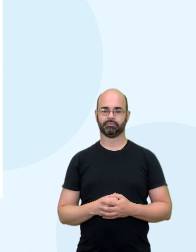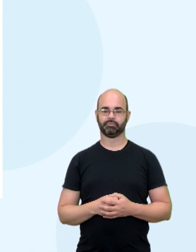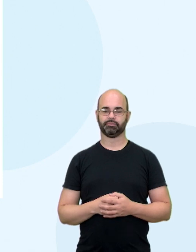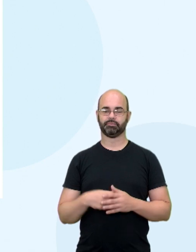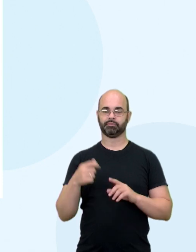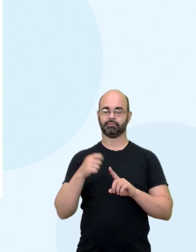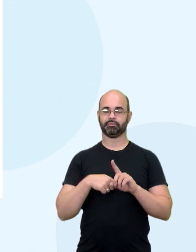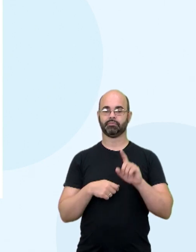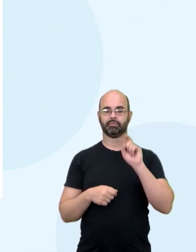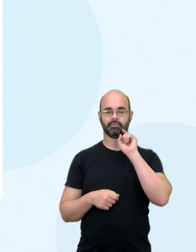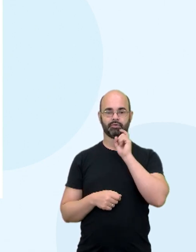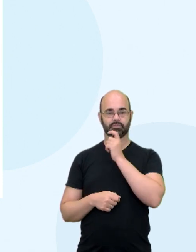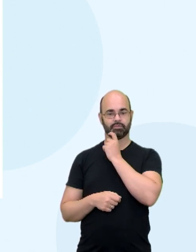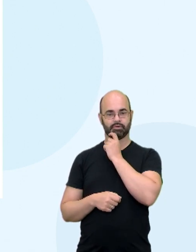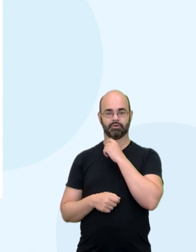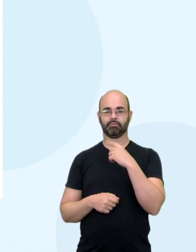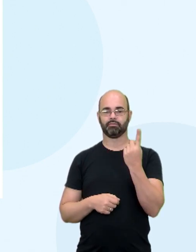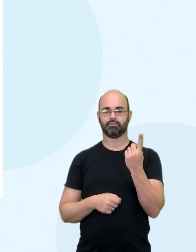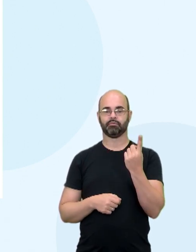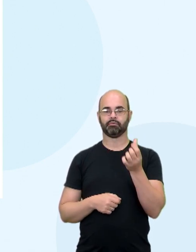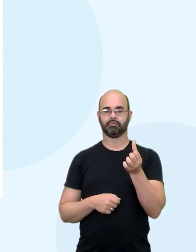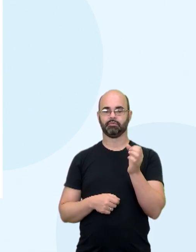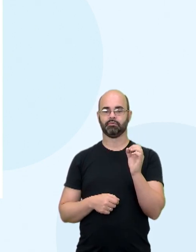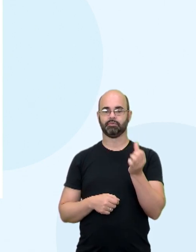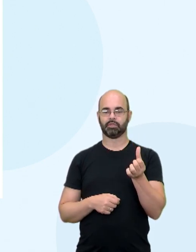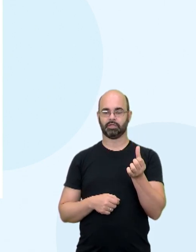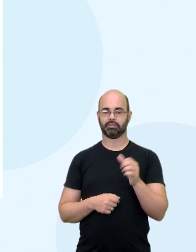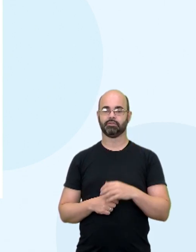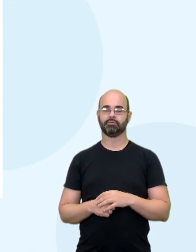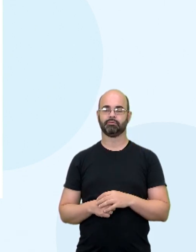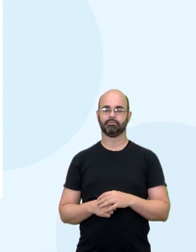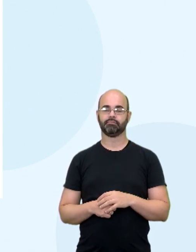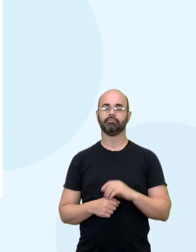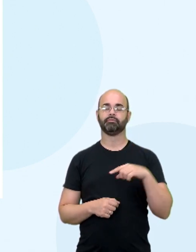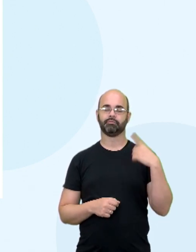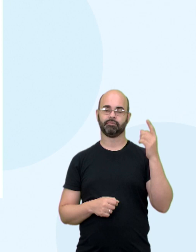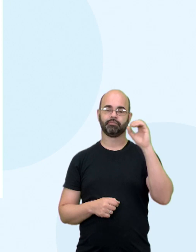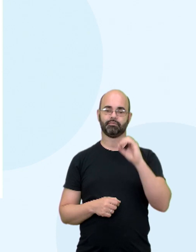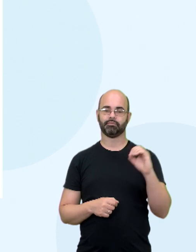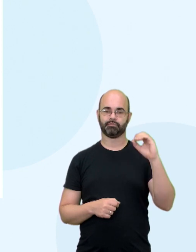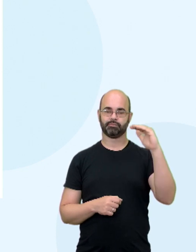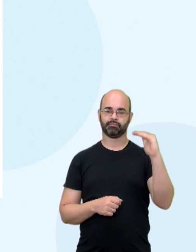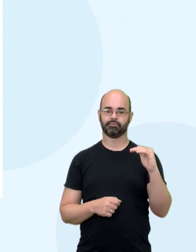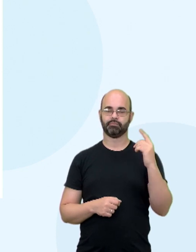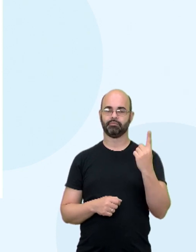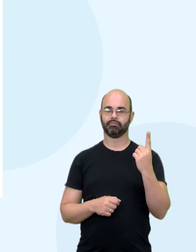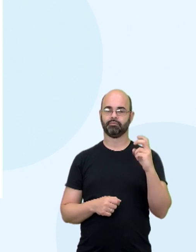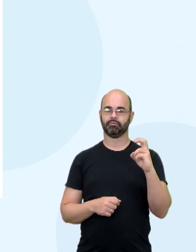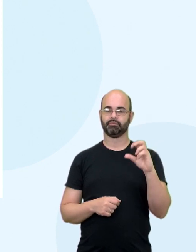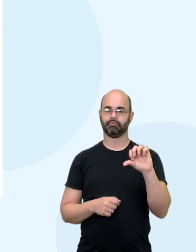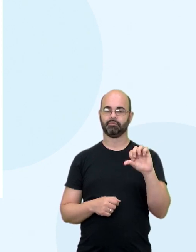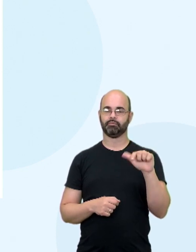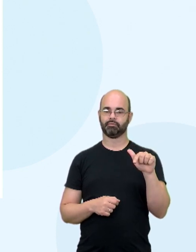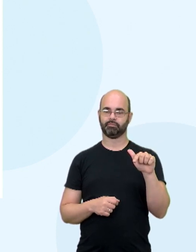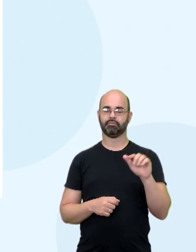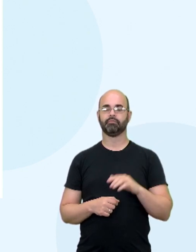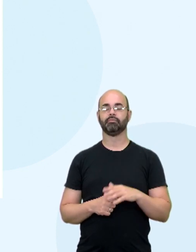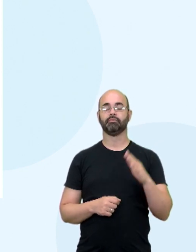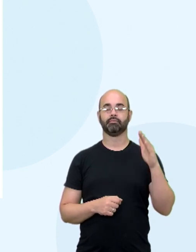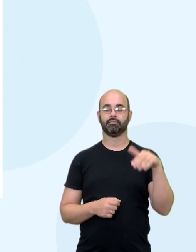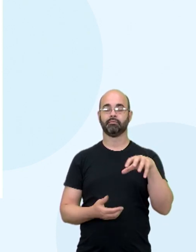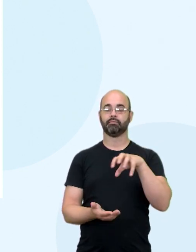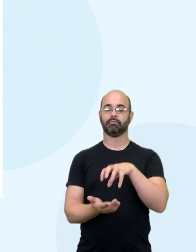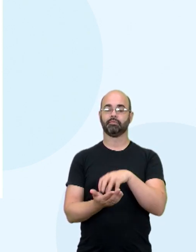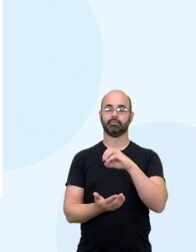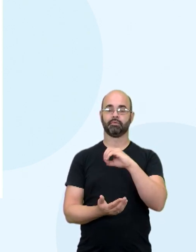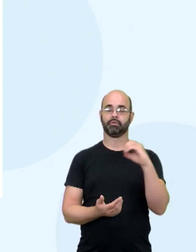de setembro um valor de 1.606 e cai em outubro para 1.597. E o Centro-Oeste,